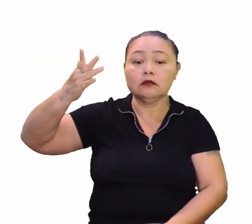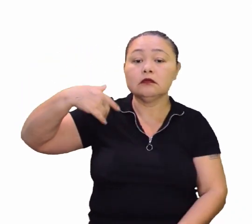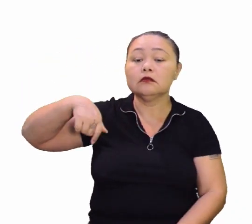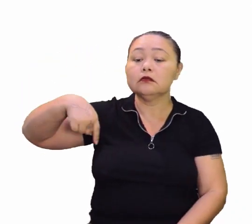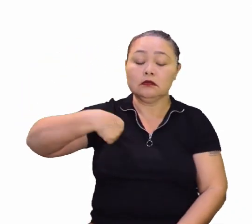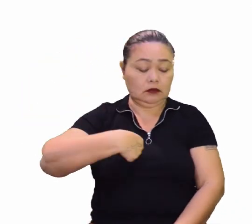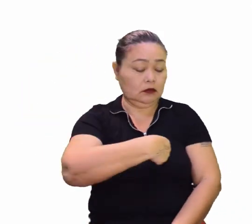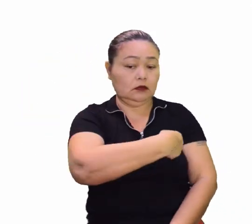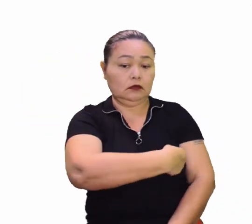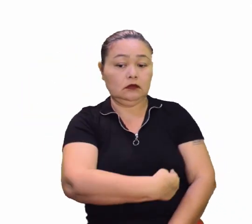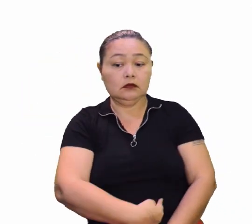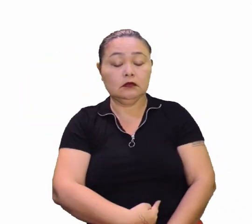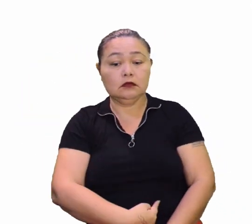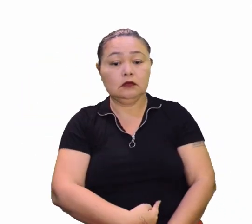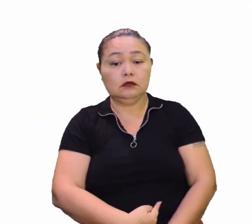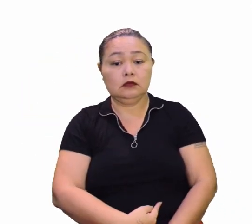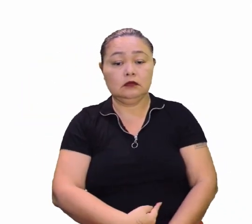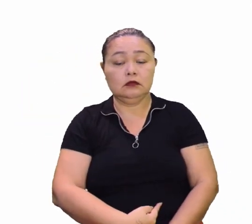da China.